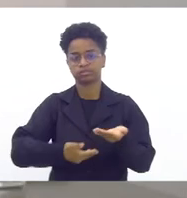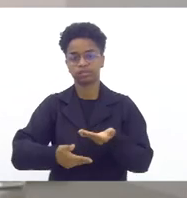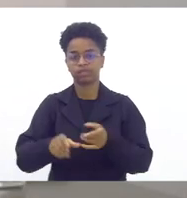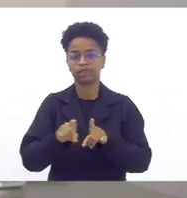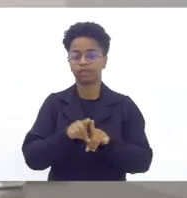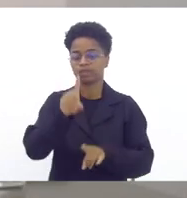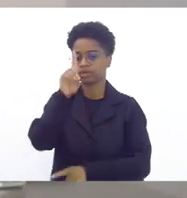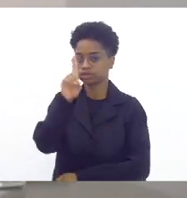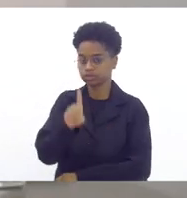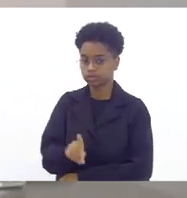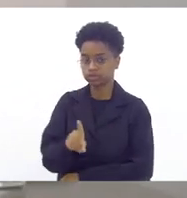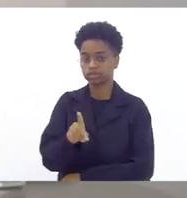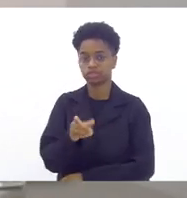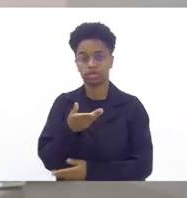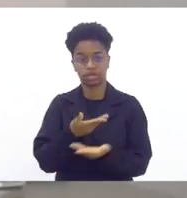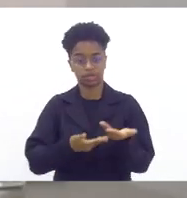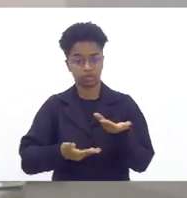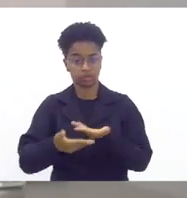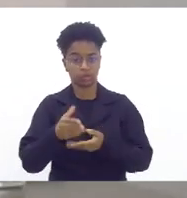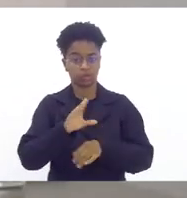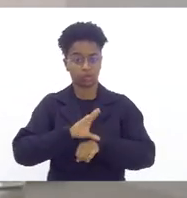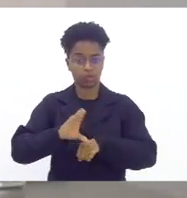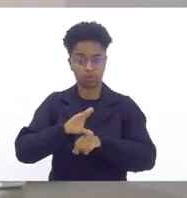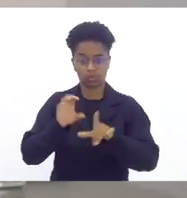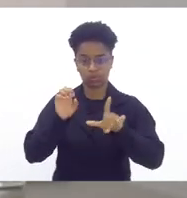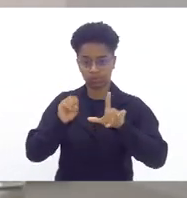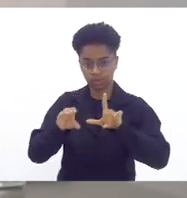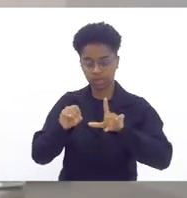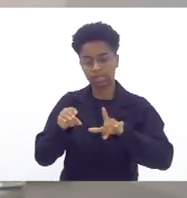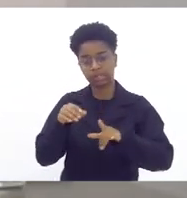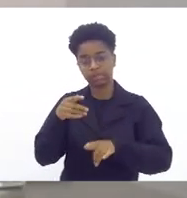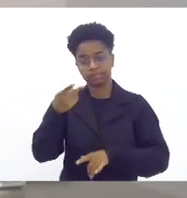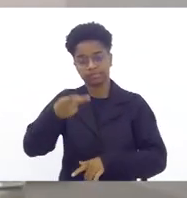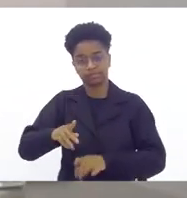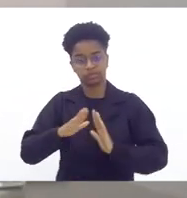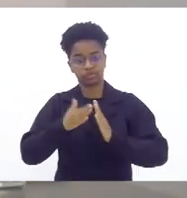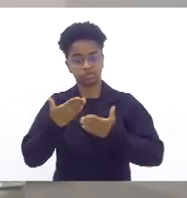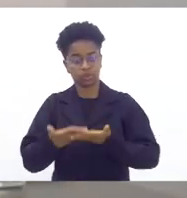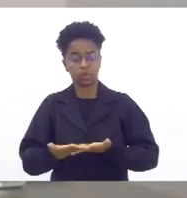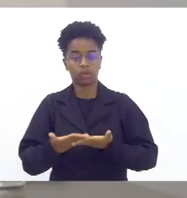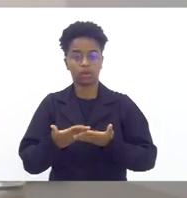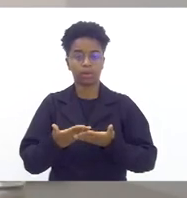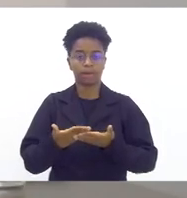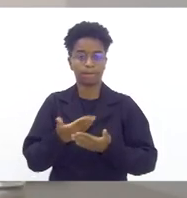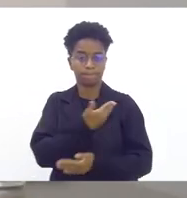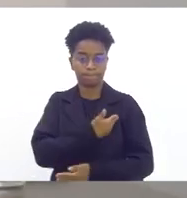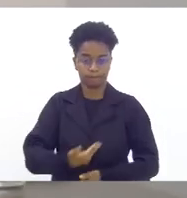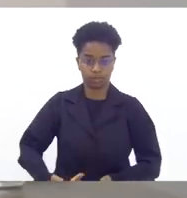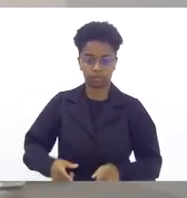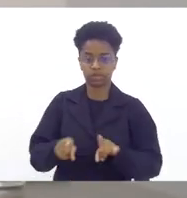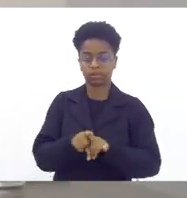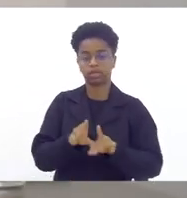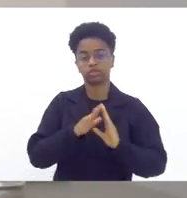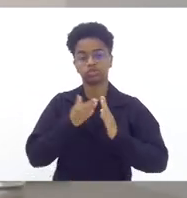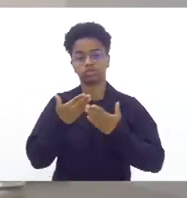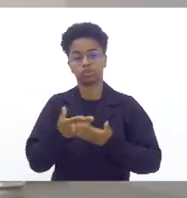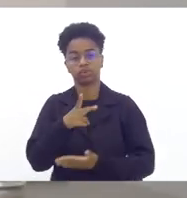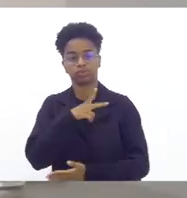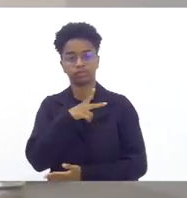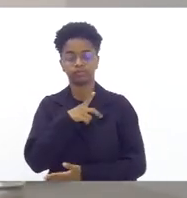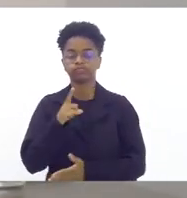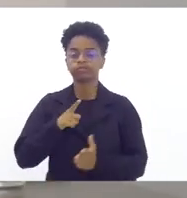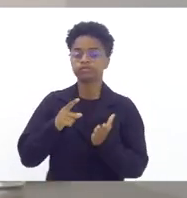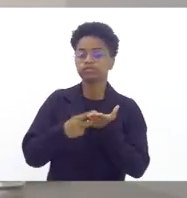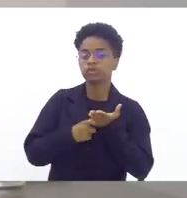diretores das licenciaturas, tanto das escolas públicas como das escolas privadas, que tenha como compromisso